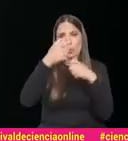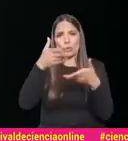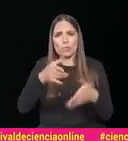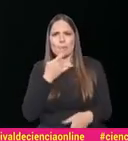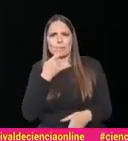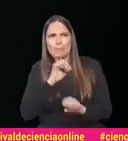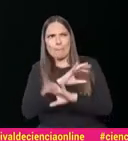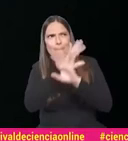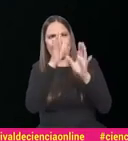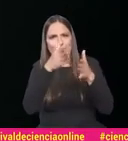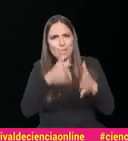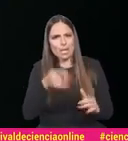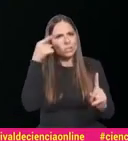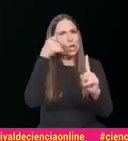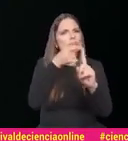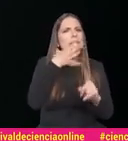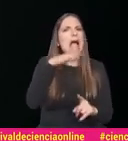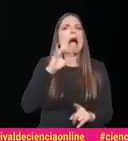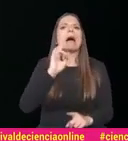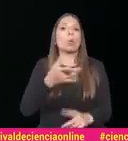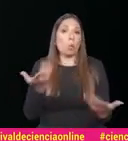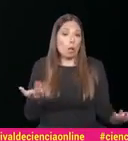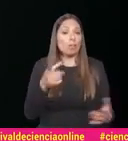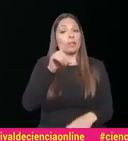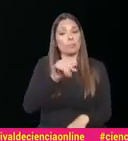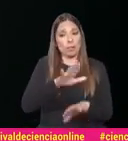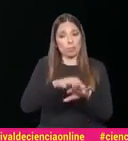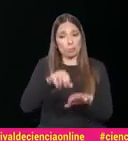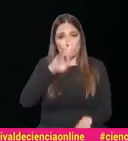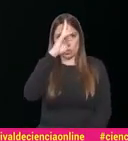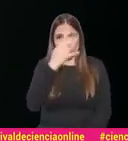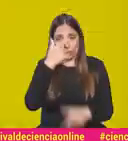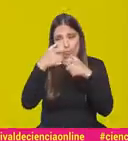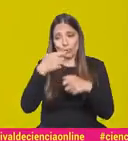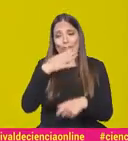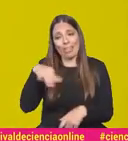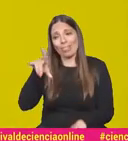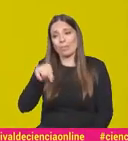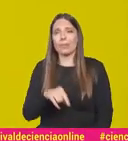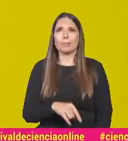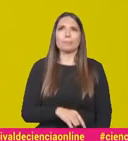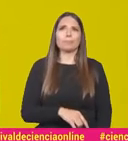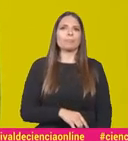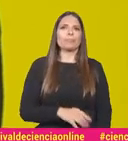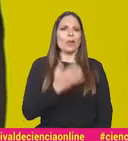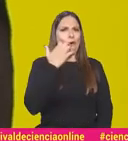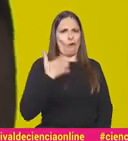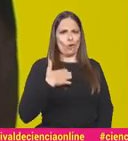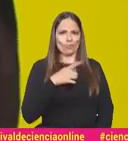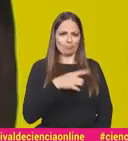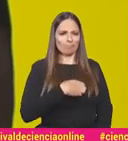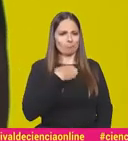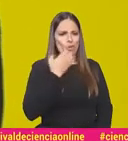mais o papel da ciência e por isso é também um esforço para os próprios cientistas. Sr. Ministro, está orgulhoso